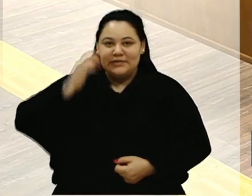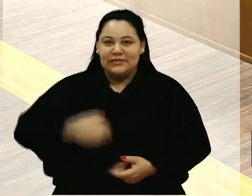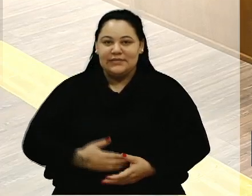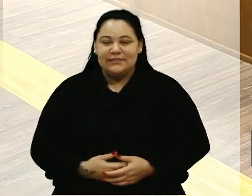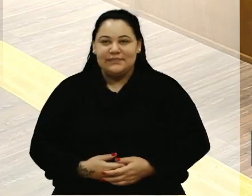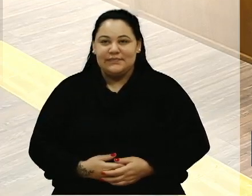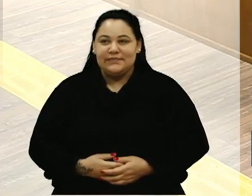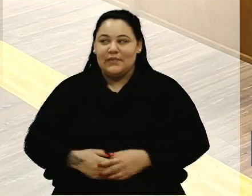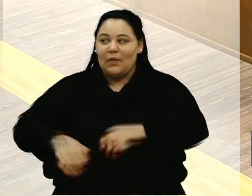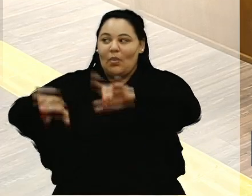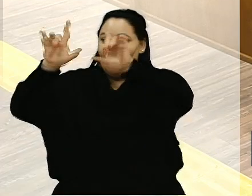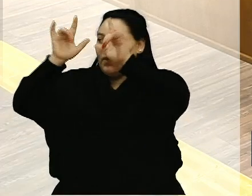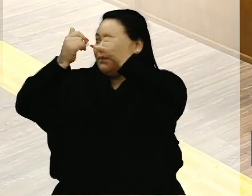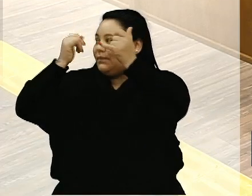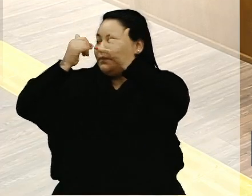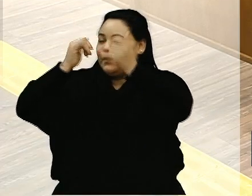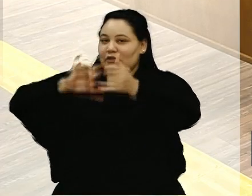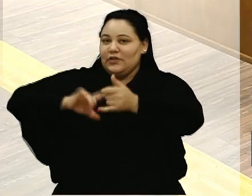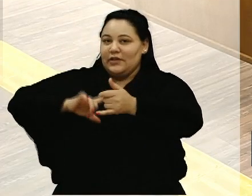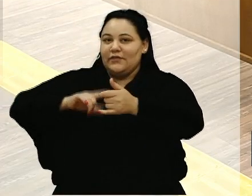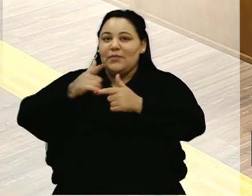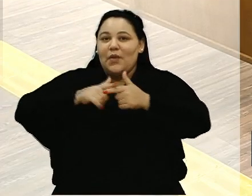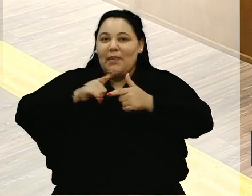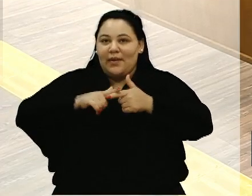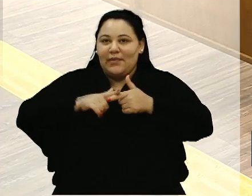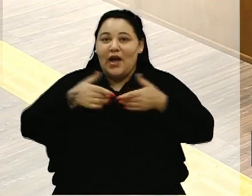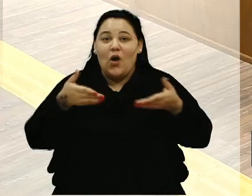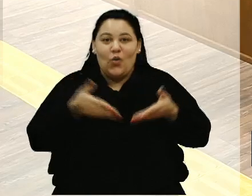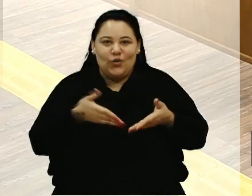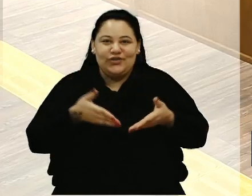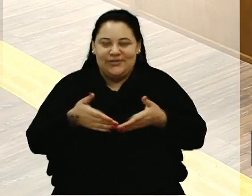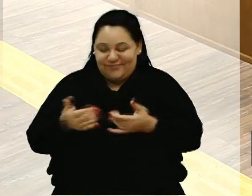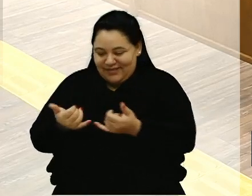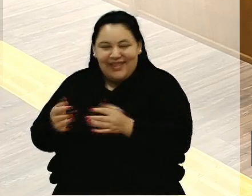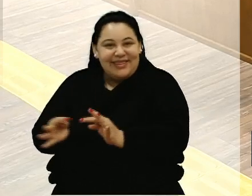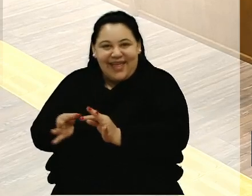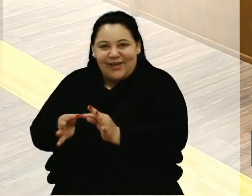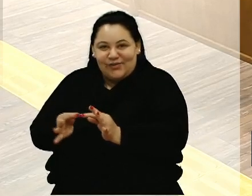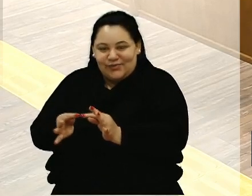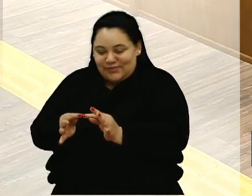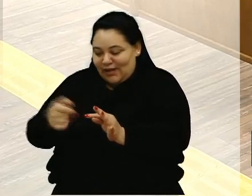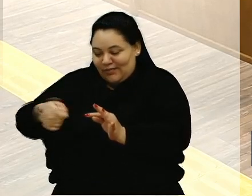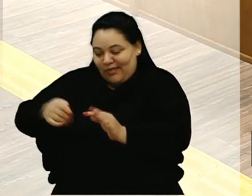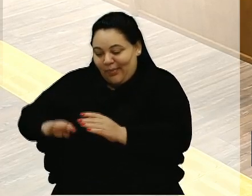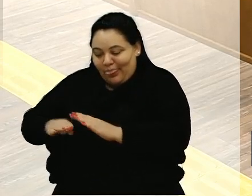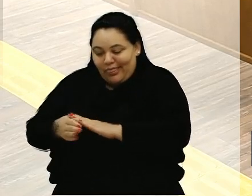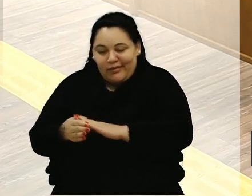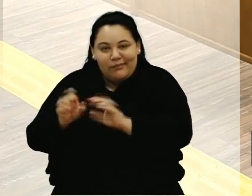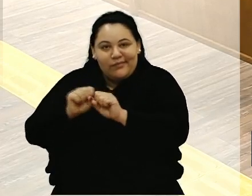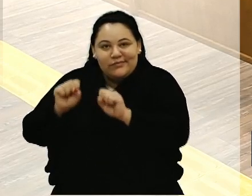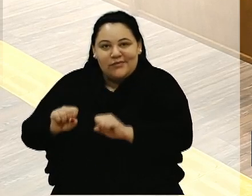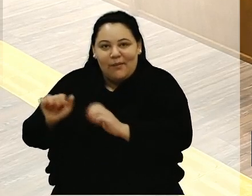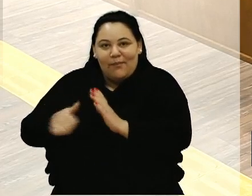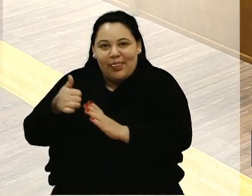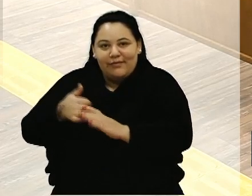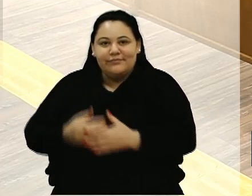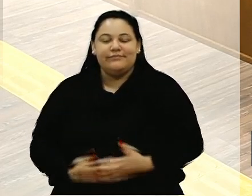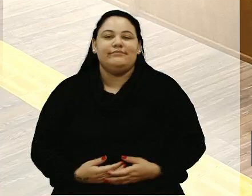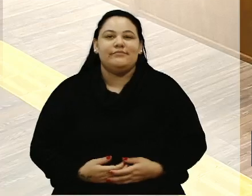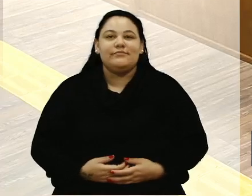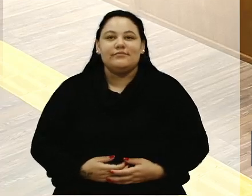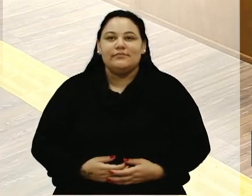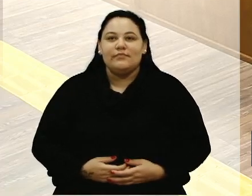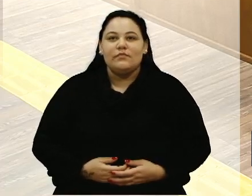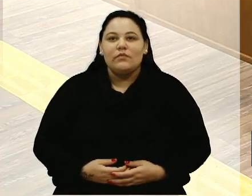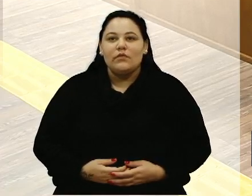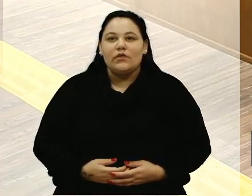Nós tivemos problemas hoje, estamos readequando aqui o sistema. Lucas Dil, presente.